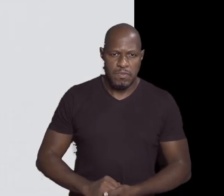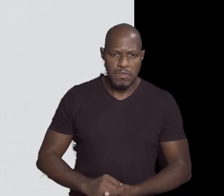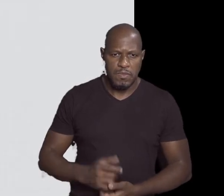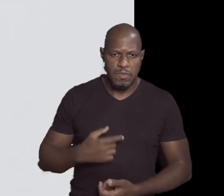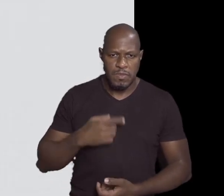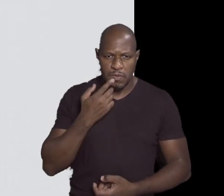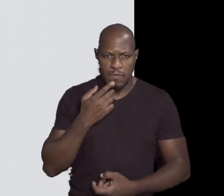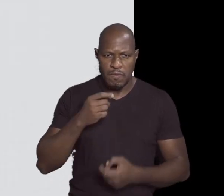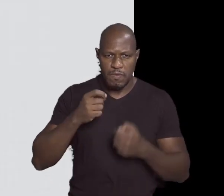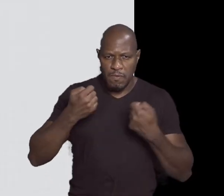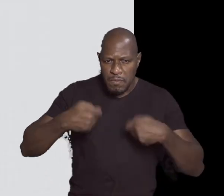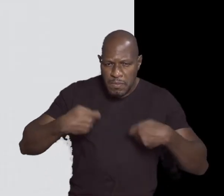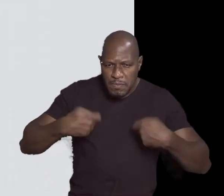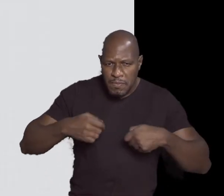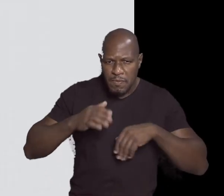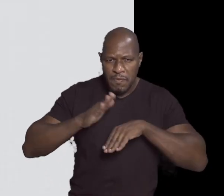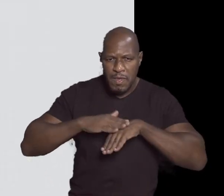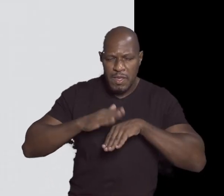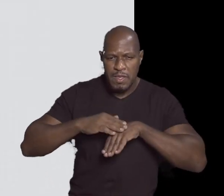Vamos fazer uma terceira.